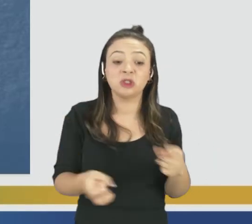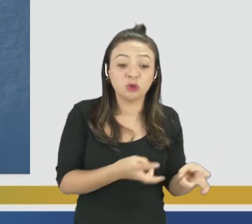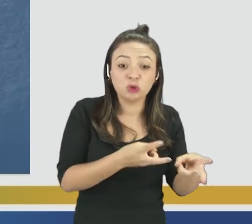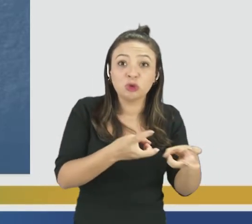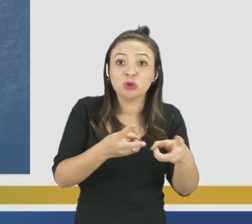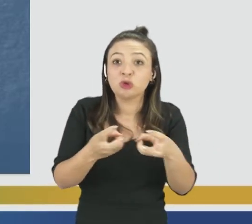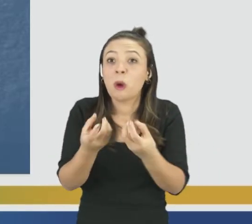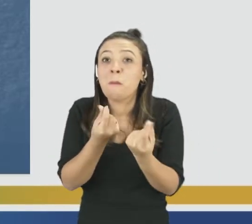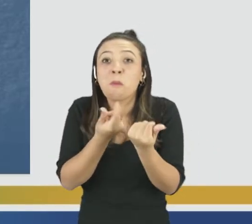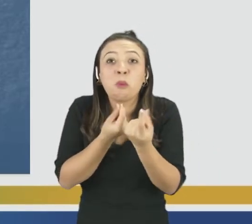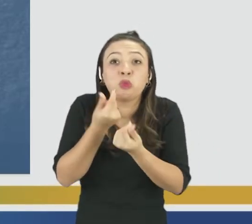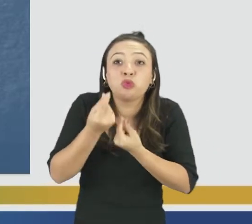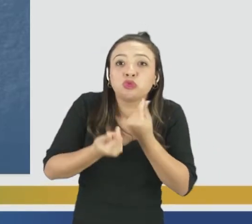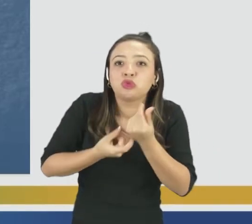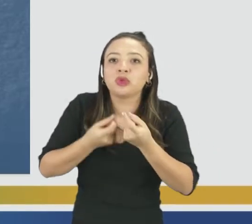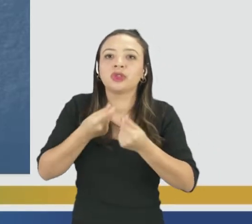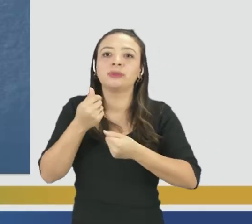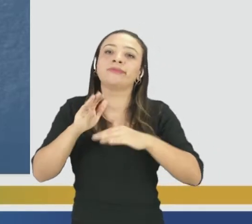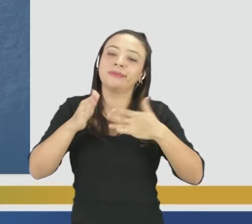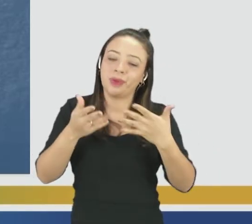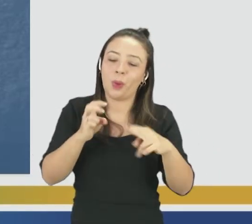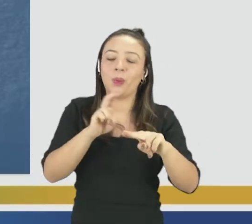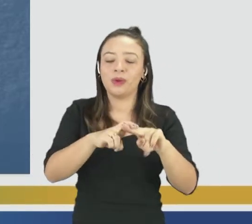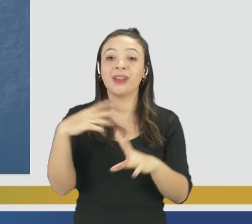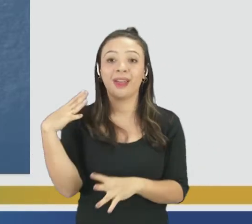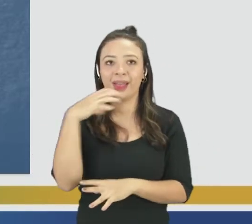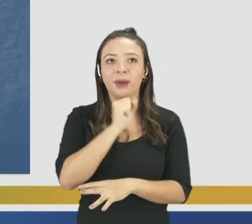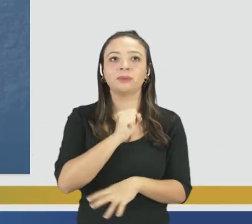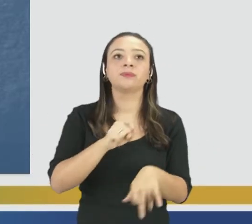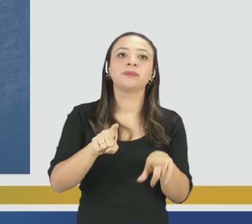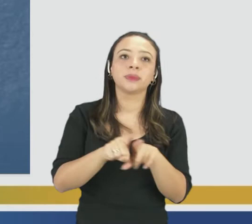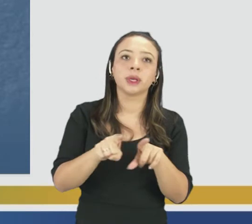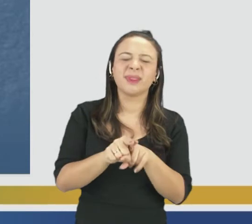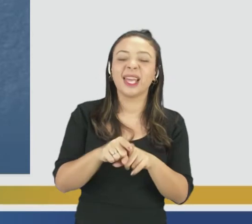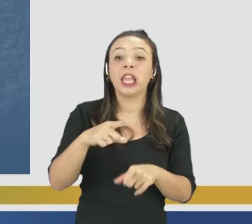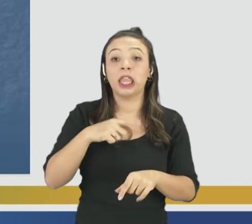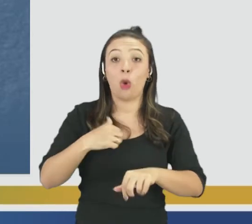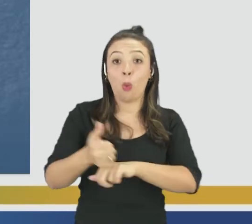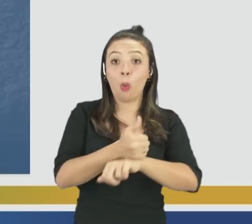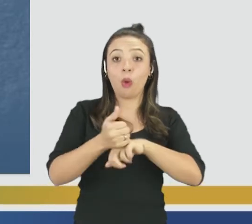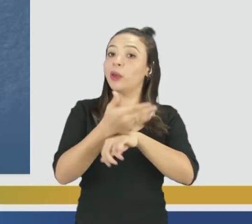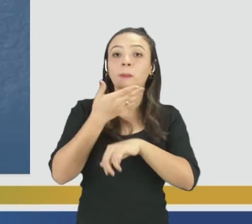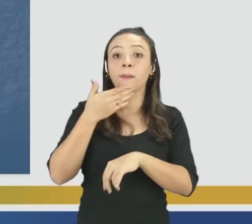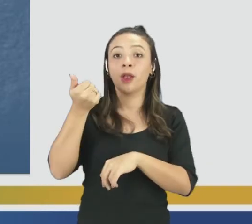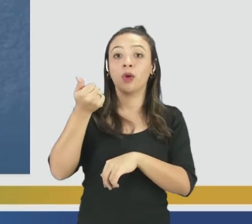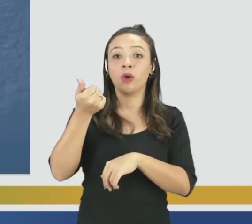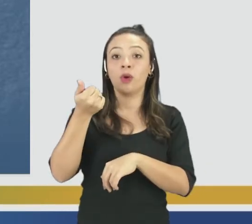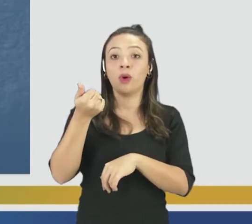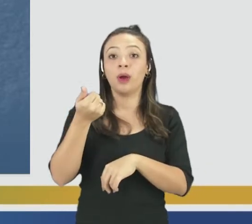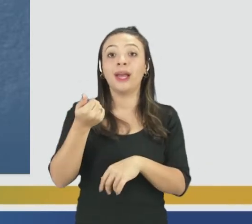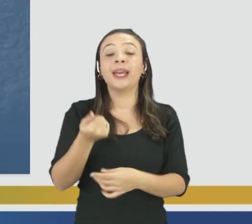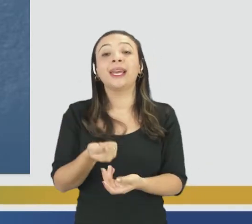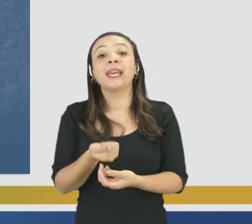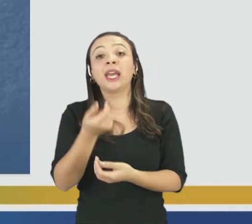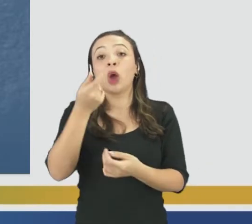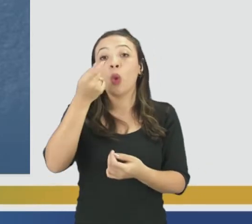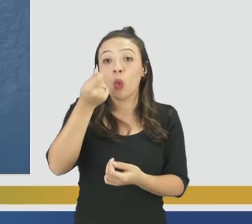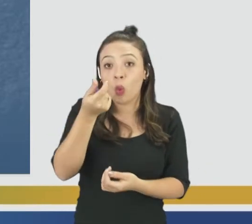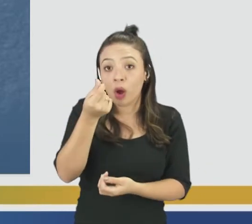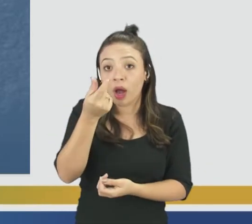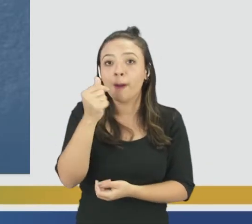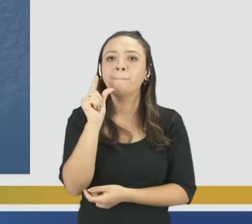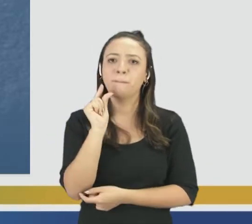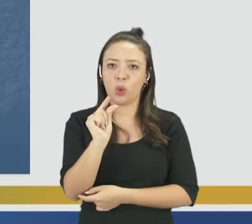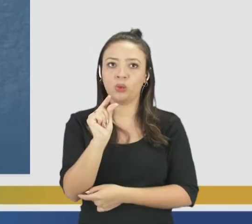então esse agilidade nas operações financeiras o maior qualidade e Menor custo de produtos e serviços para o consumidor